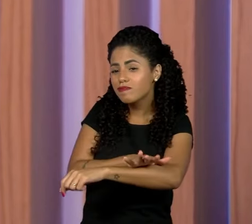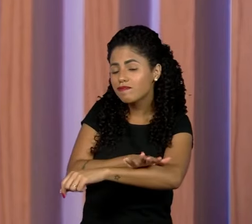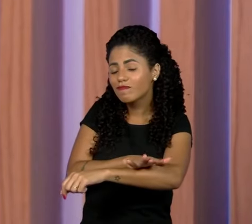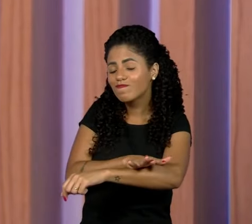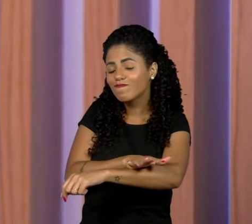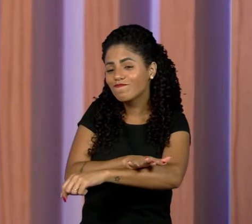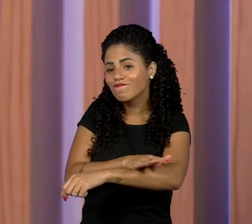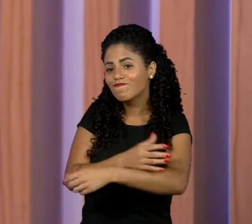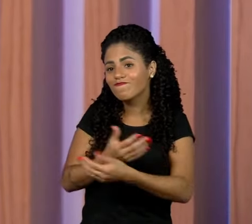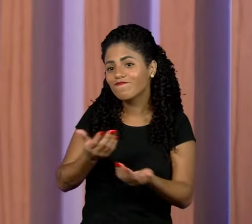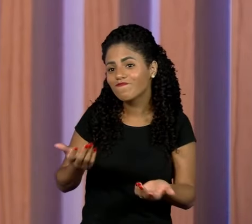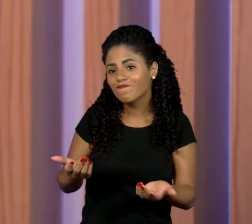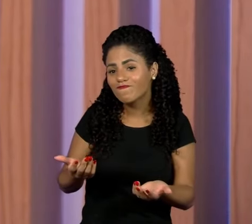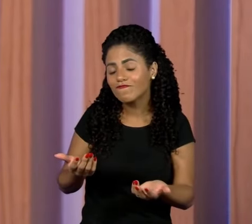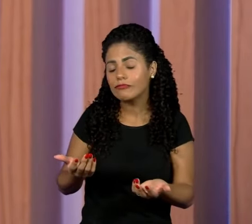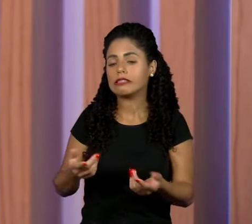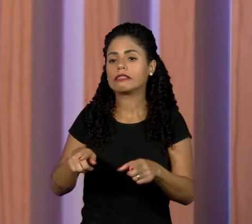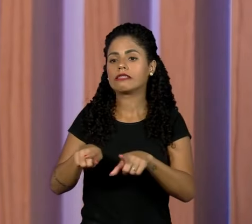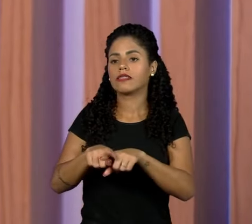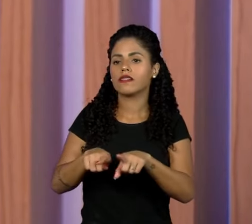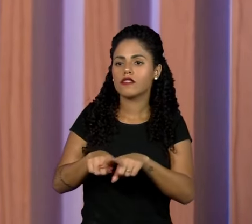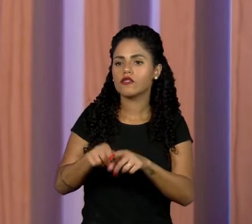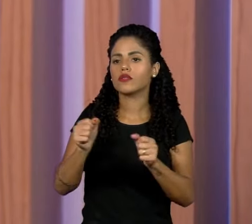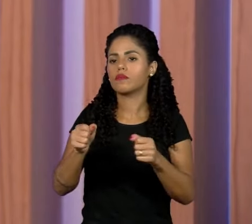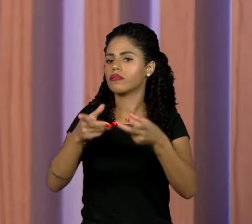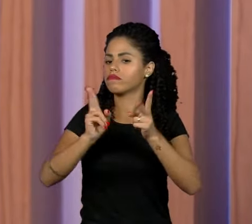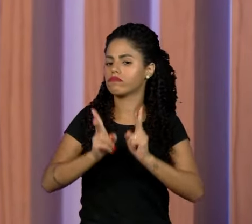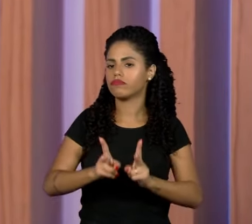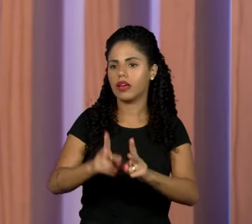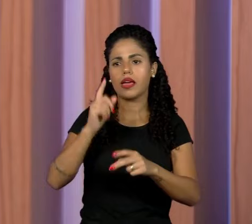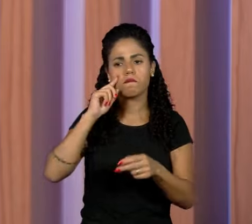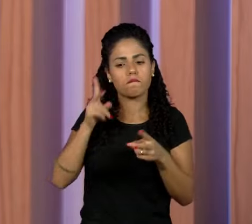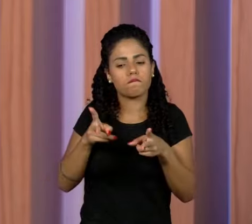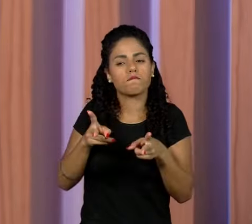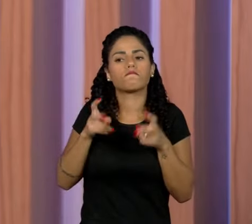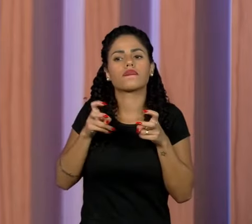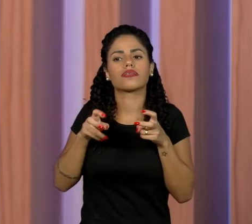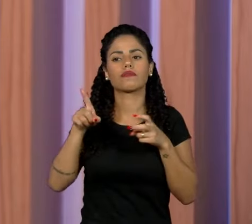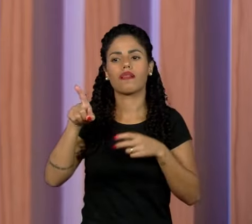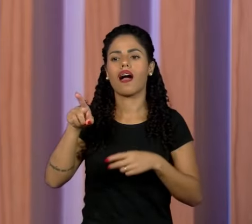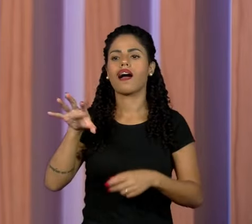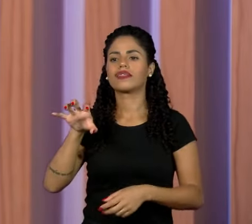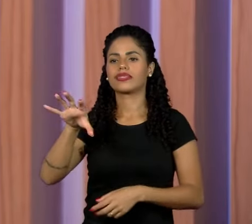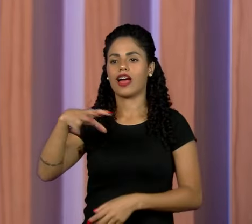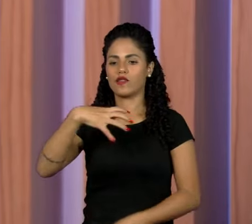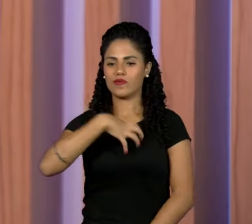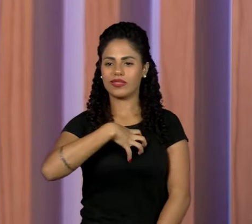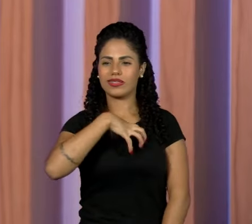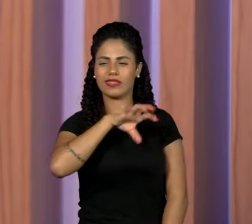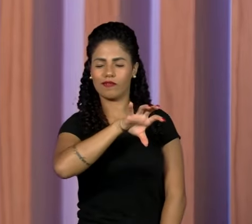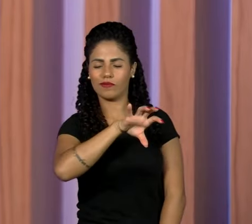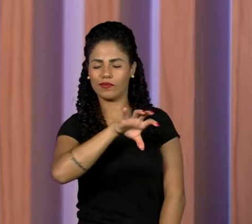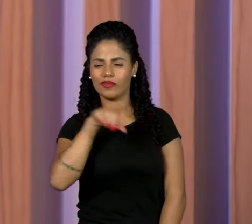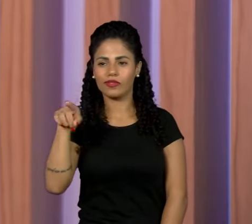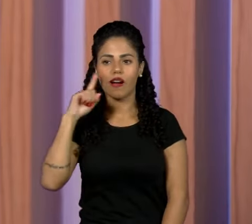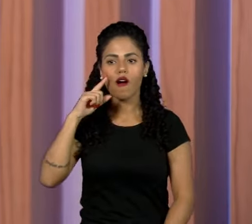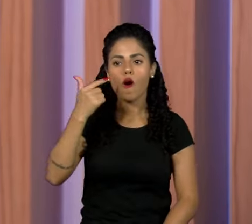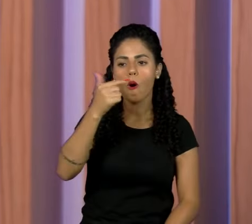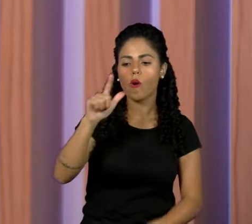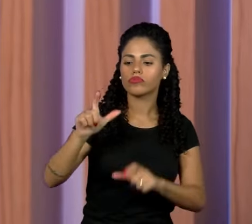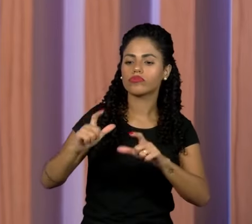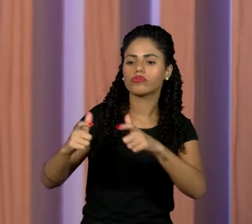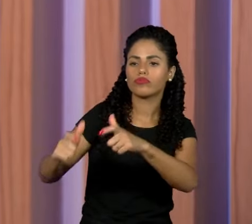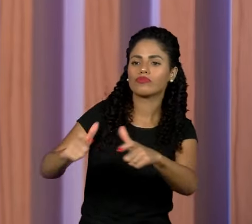E uma tentativa permanente, eu vejo isso muito em Salvador, mas vejo em outros lugares do